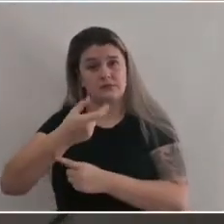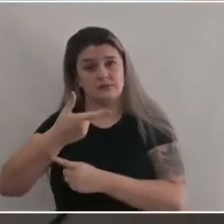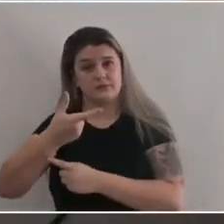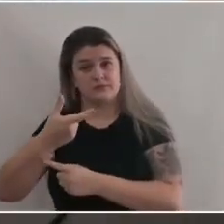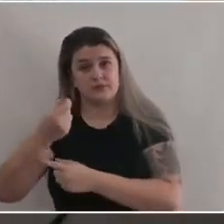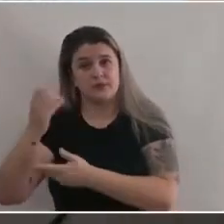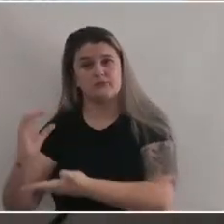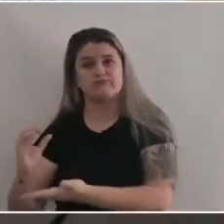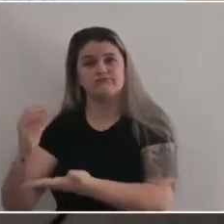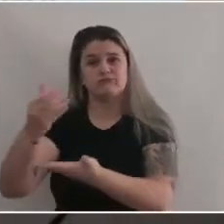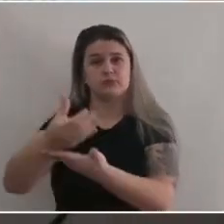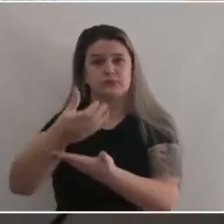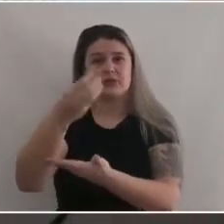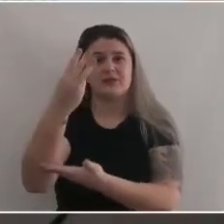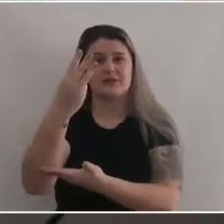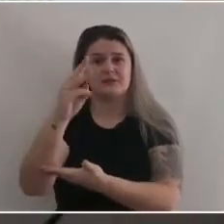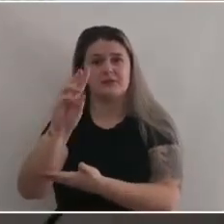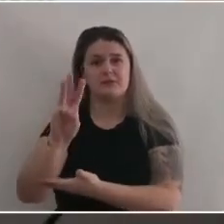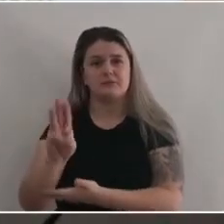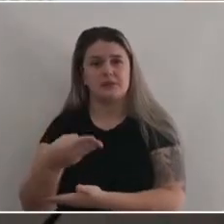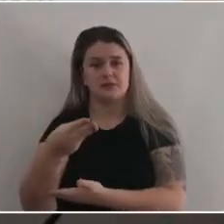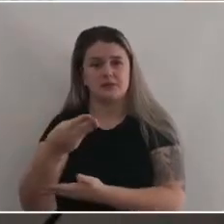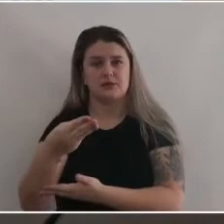foram devolvidos R$